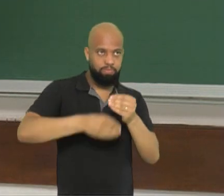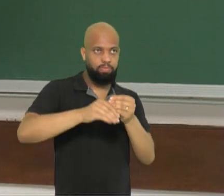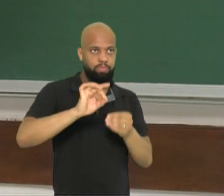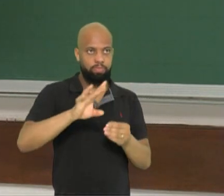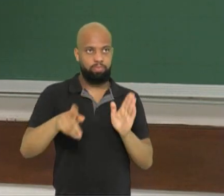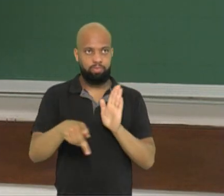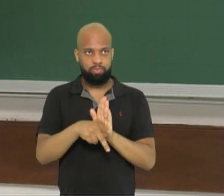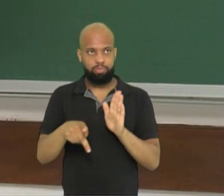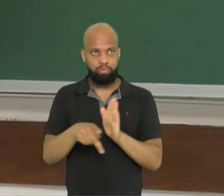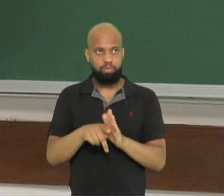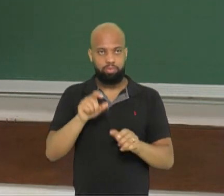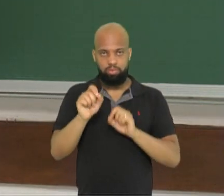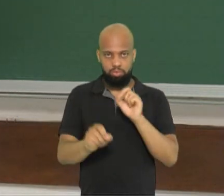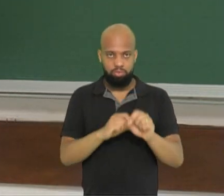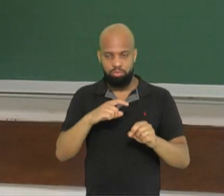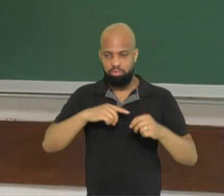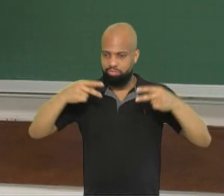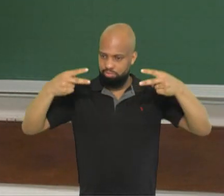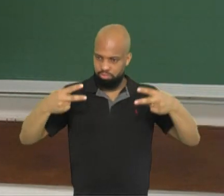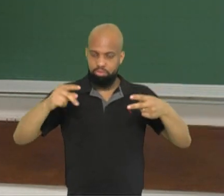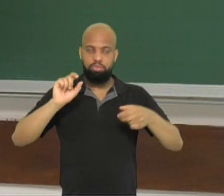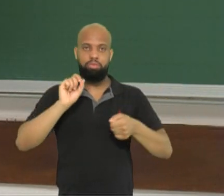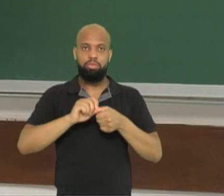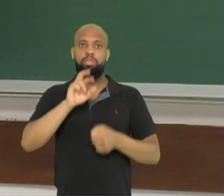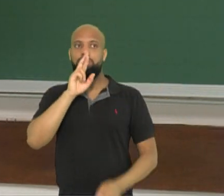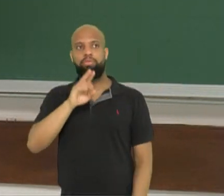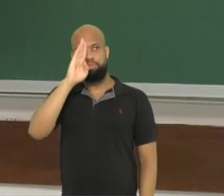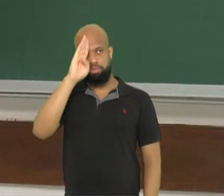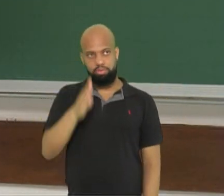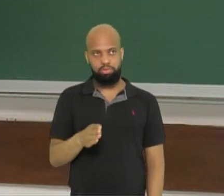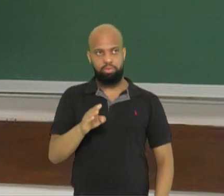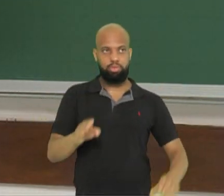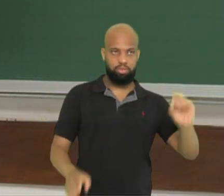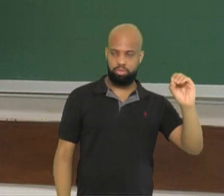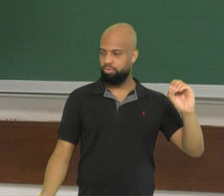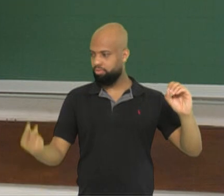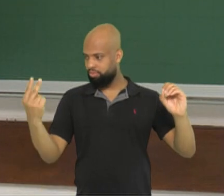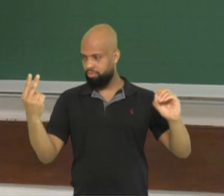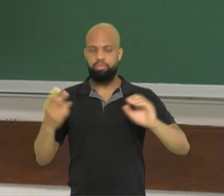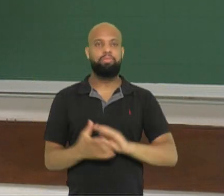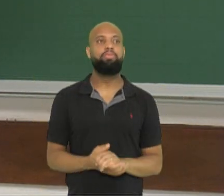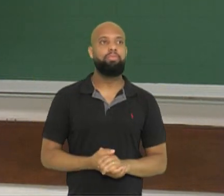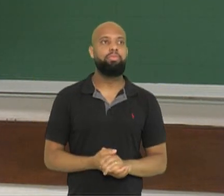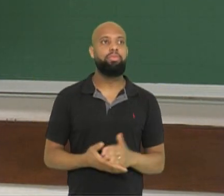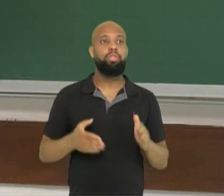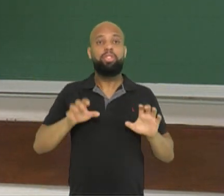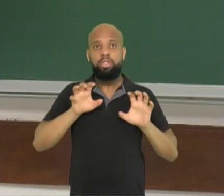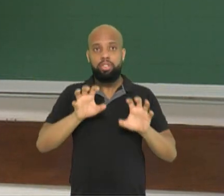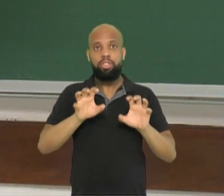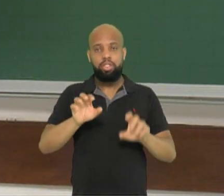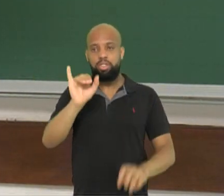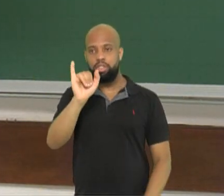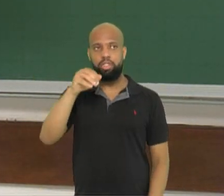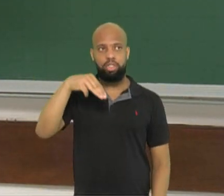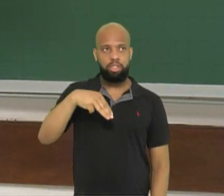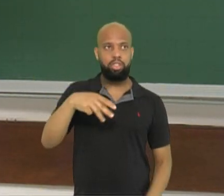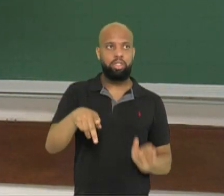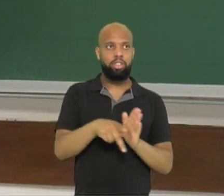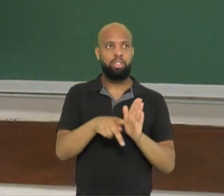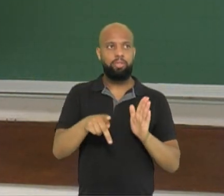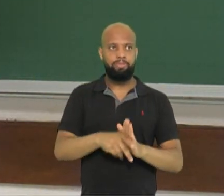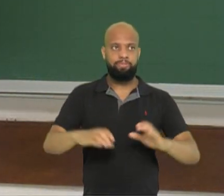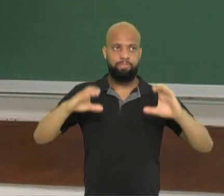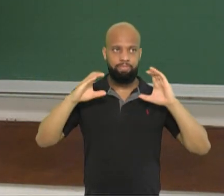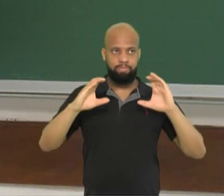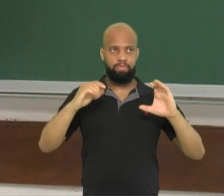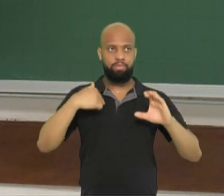os valores da desigualdade e deu a resposta direto 0 e 2, tá? Assim, a imagem da função, né,